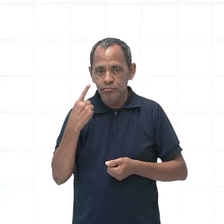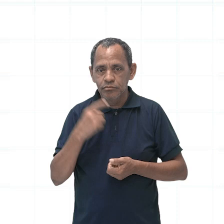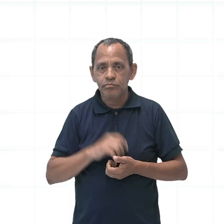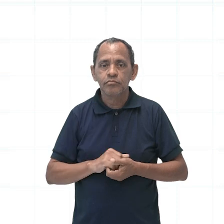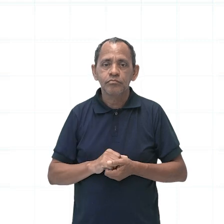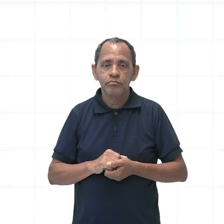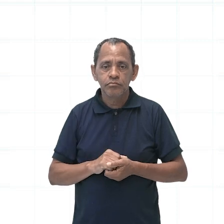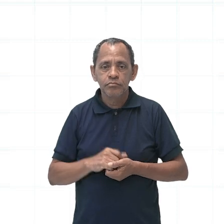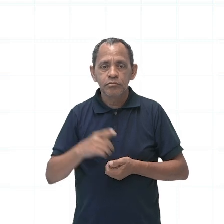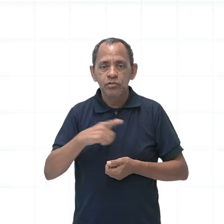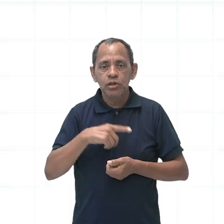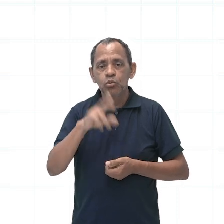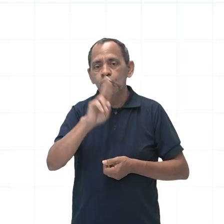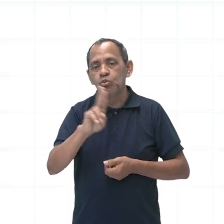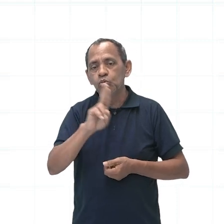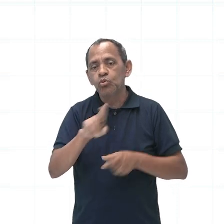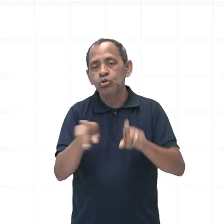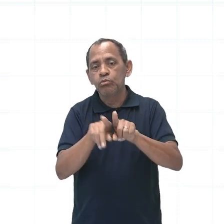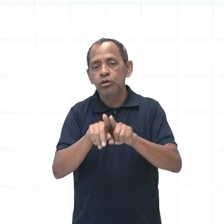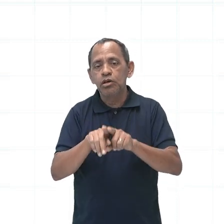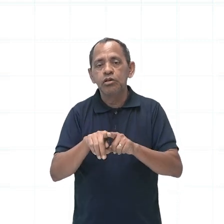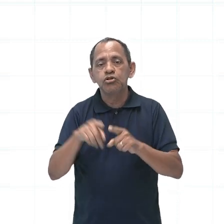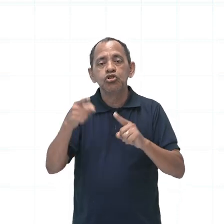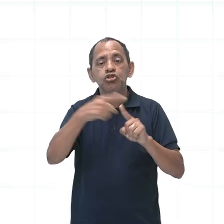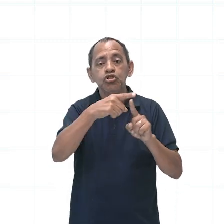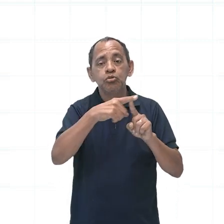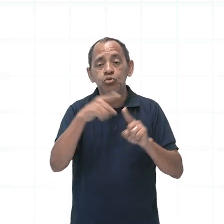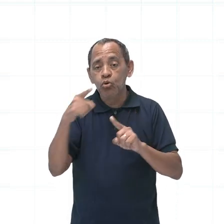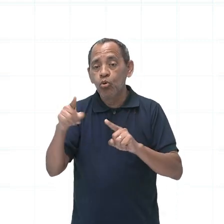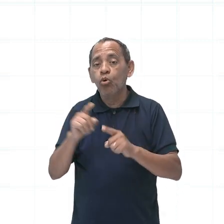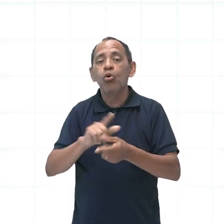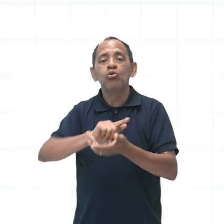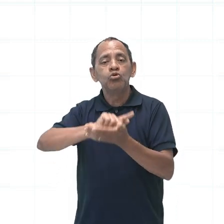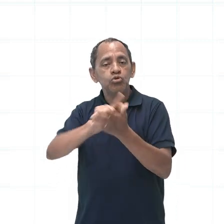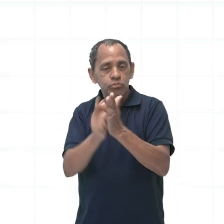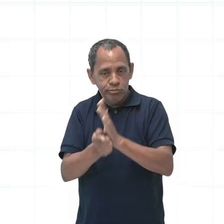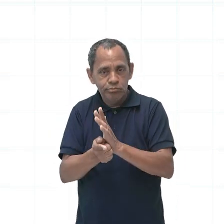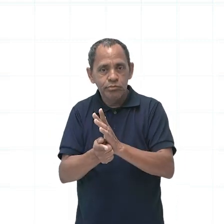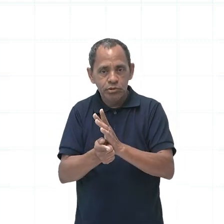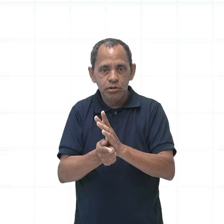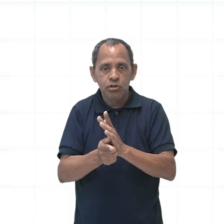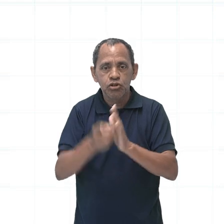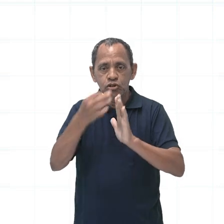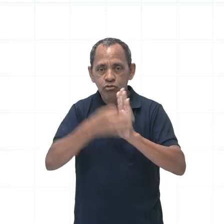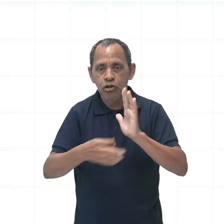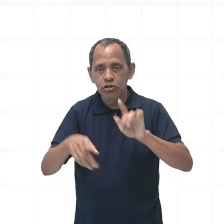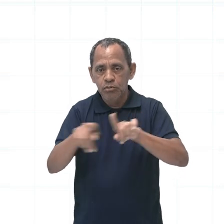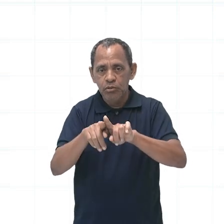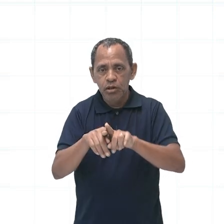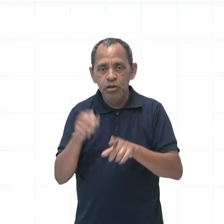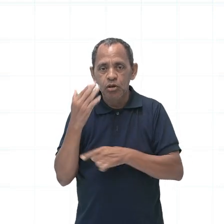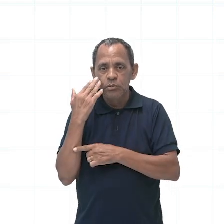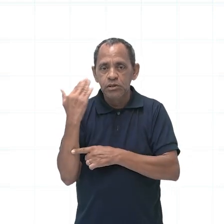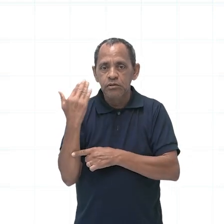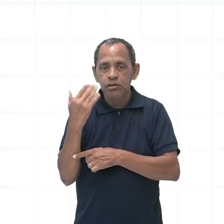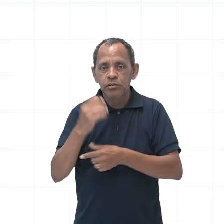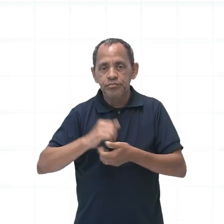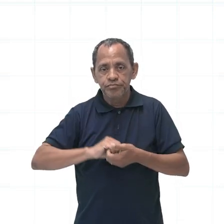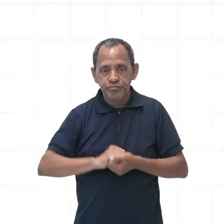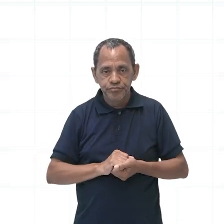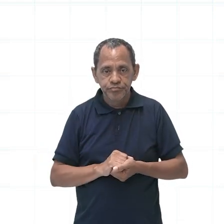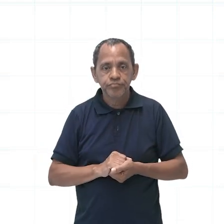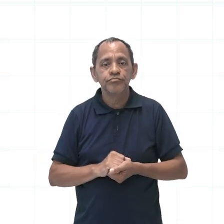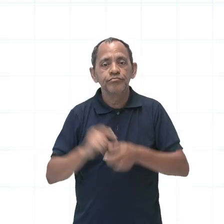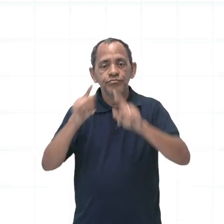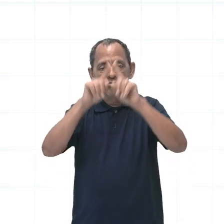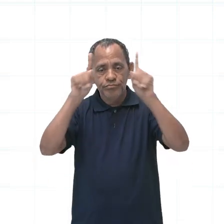presença e uso de outras modalidades textuais, além do vídeo. Observem que aqui nós temos um cartaz da